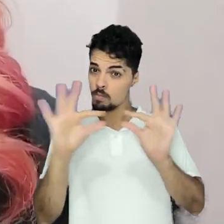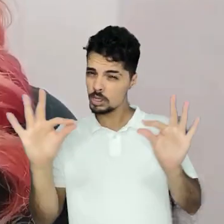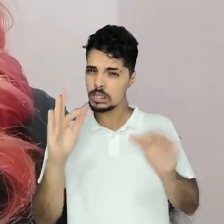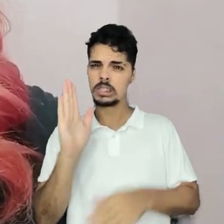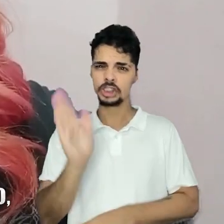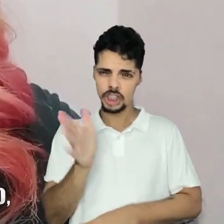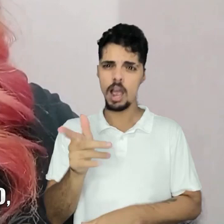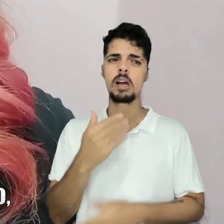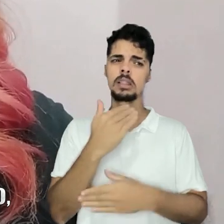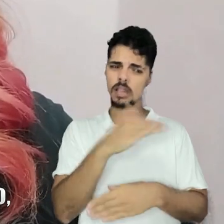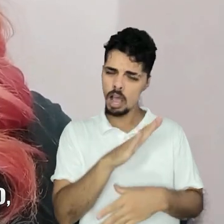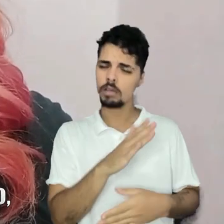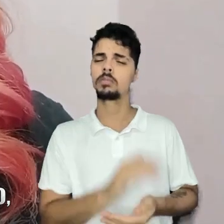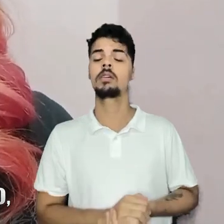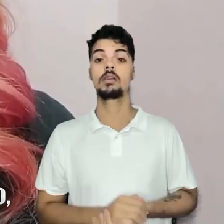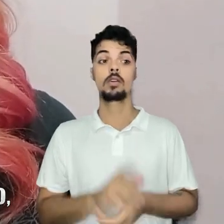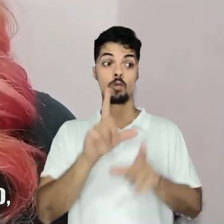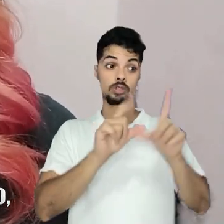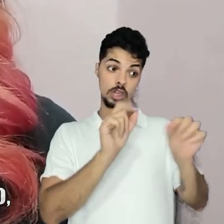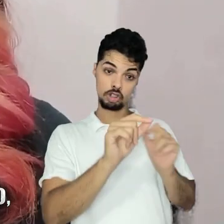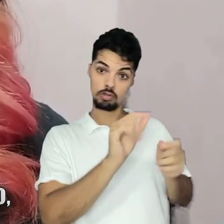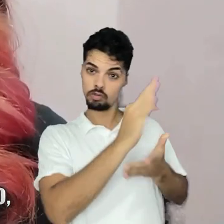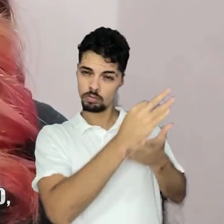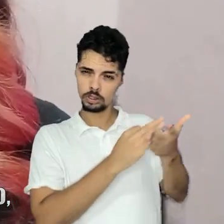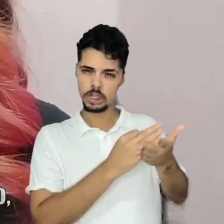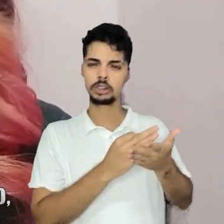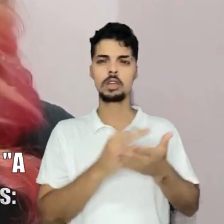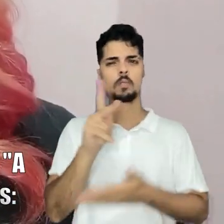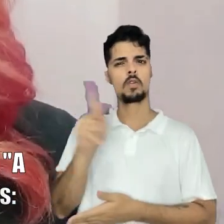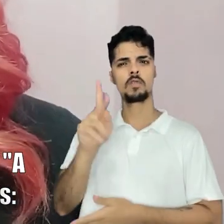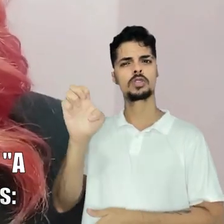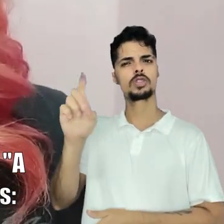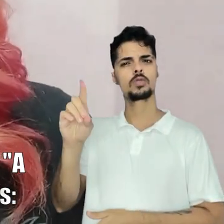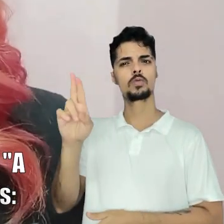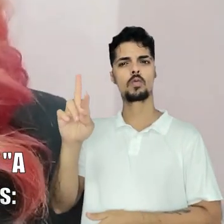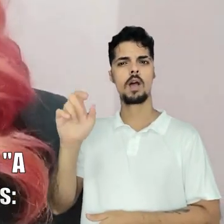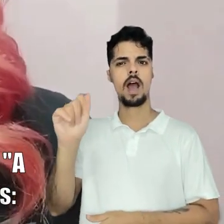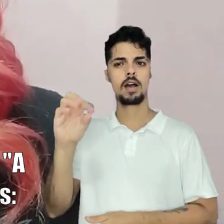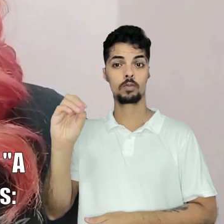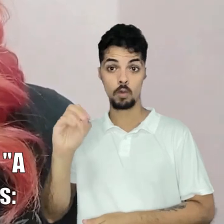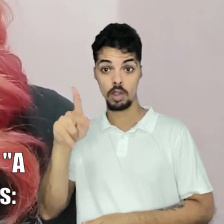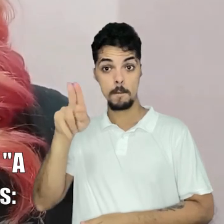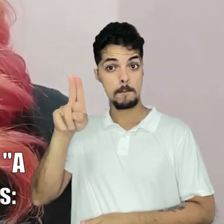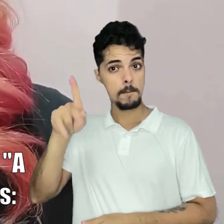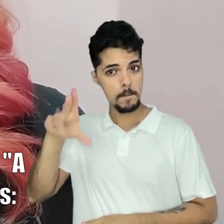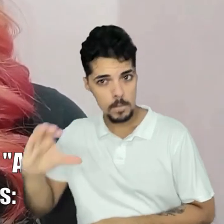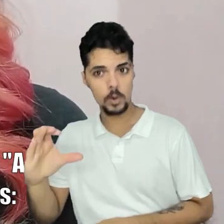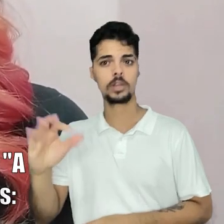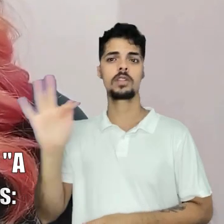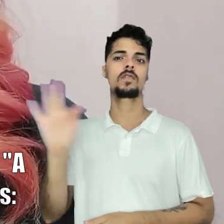Independências. E o texto que eu escolhi foi do professor Eduardo Rai Cardoso, da PUC do Rio de Janeiro, intitulado